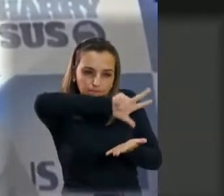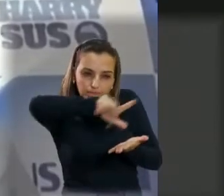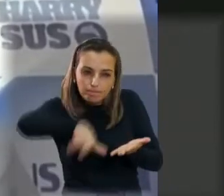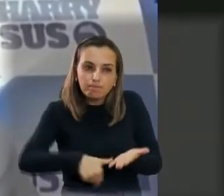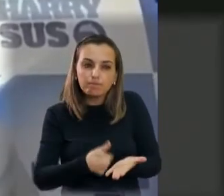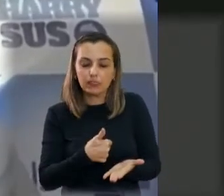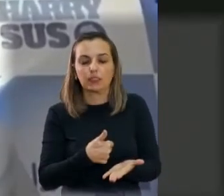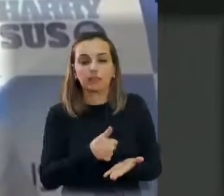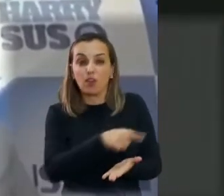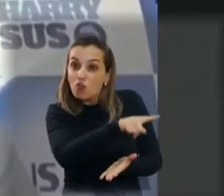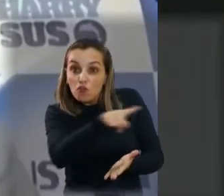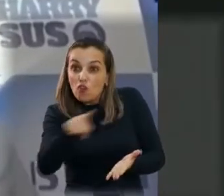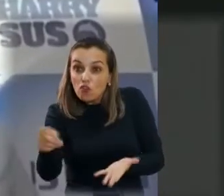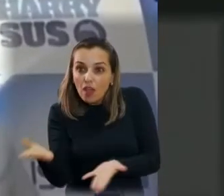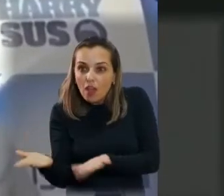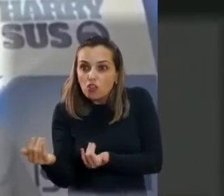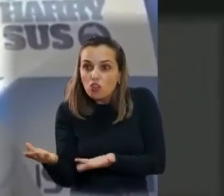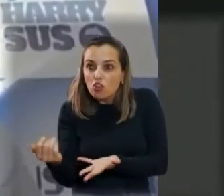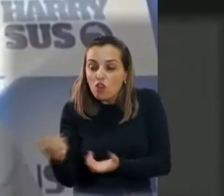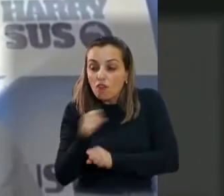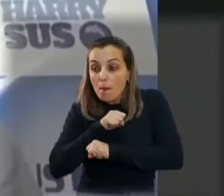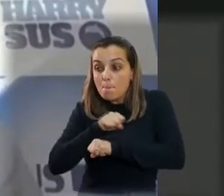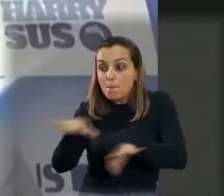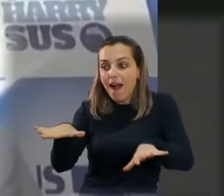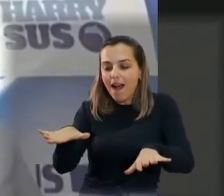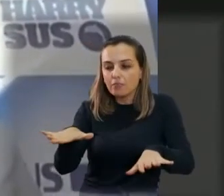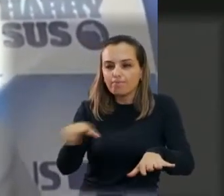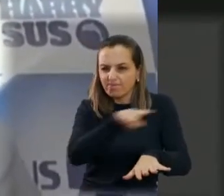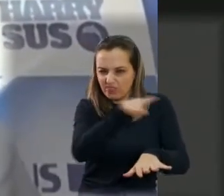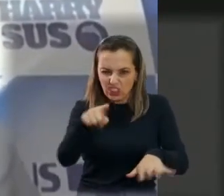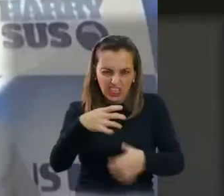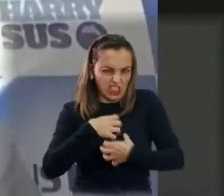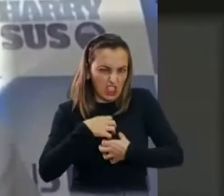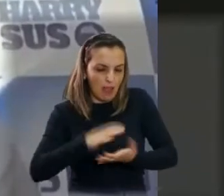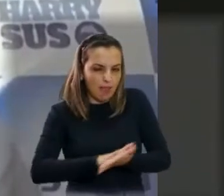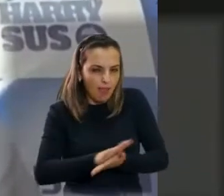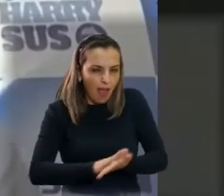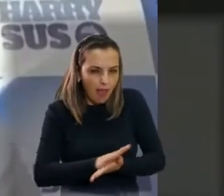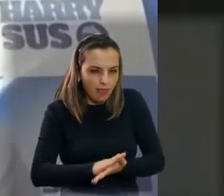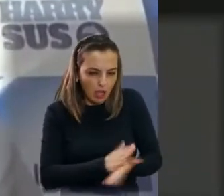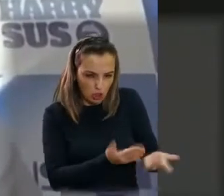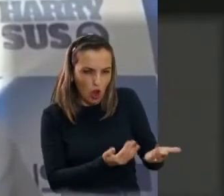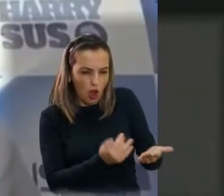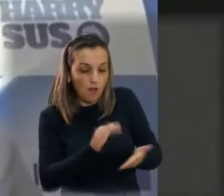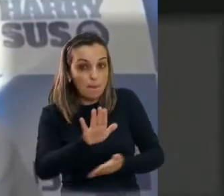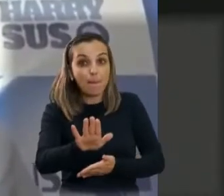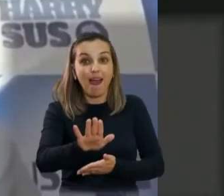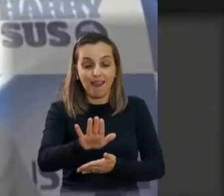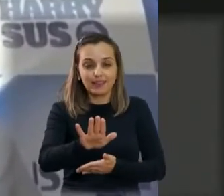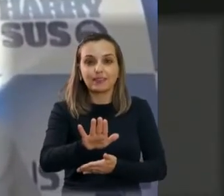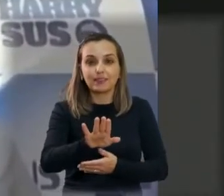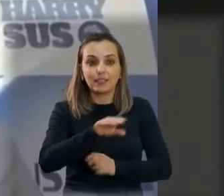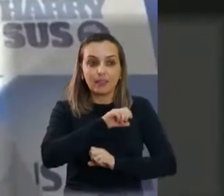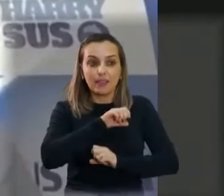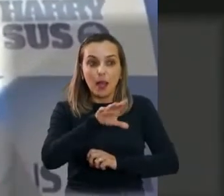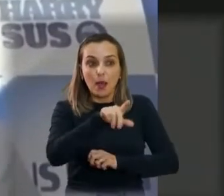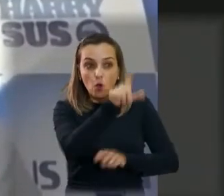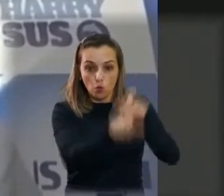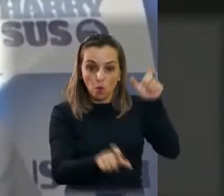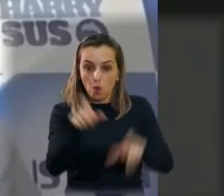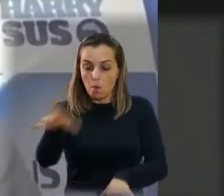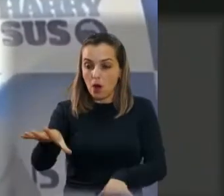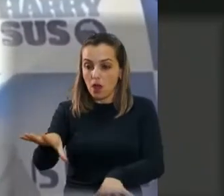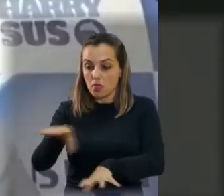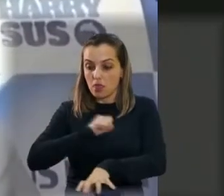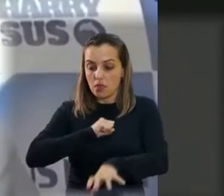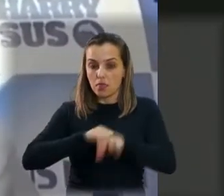vocês transmitem a doença. Vocês podem não sentir nada. Mas, Também, se você precisar, daqui